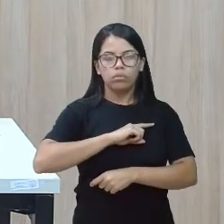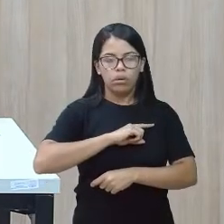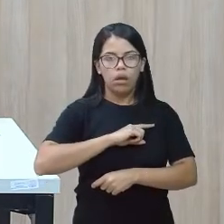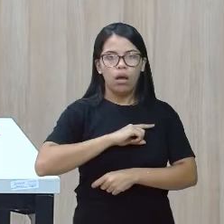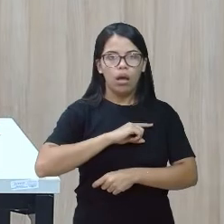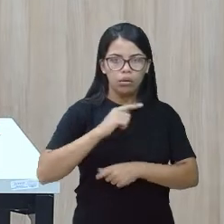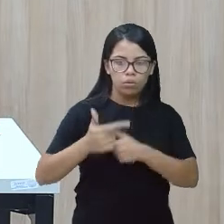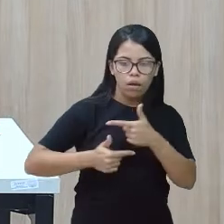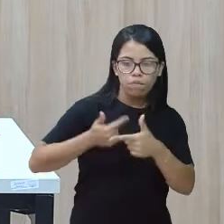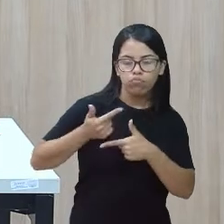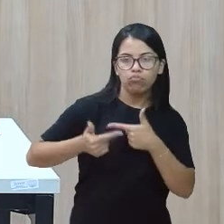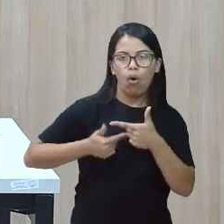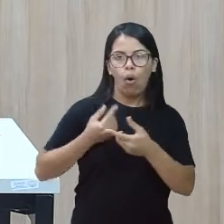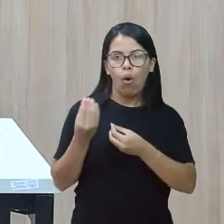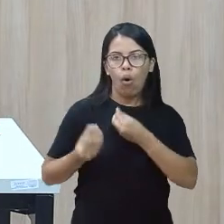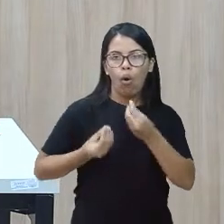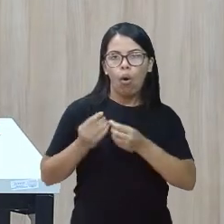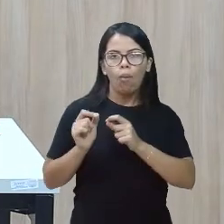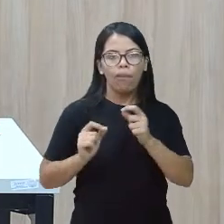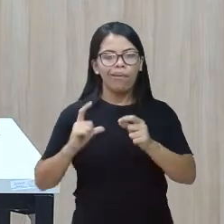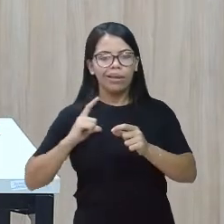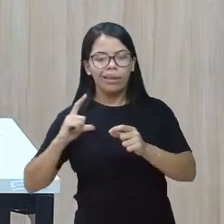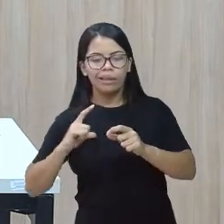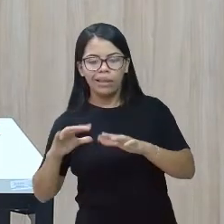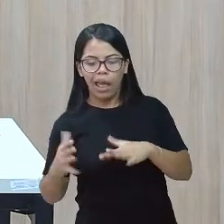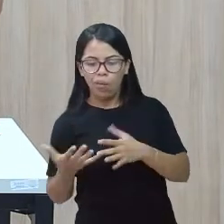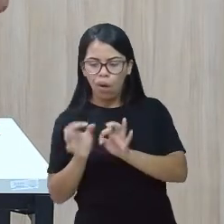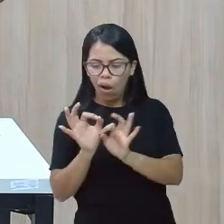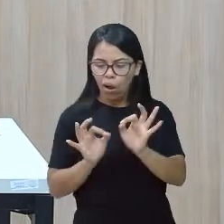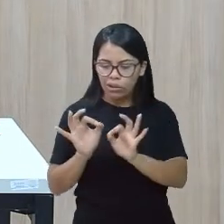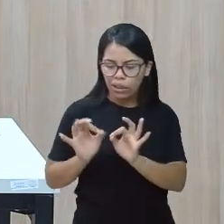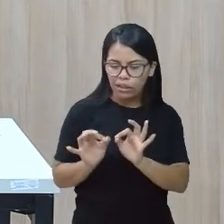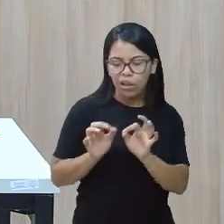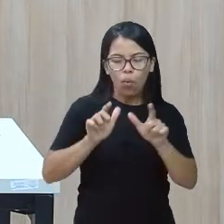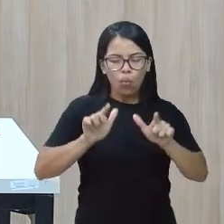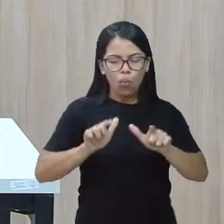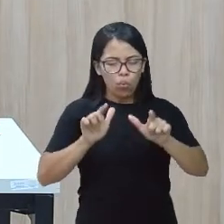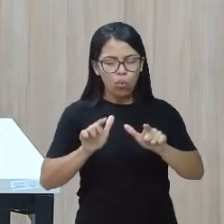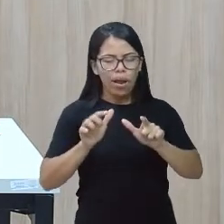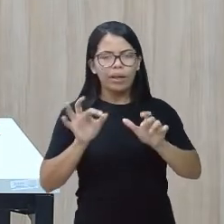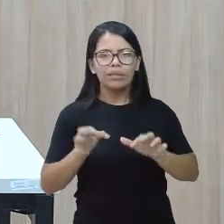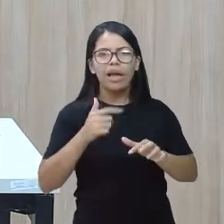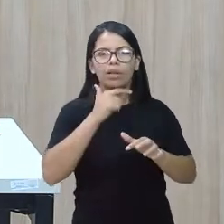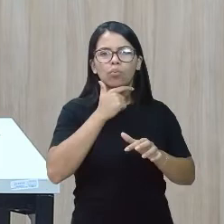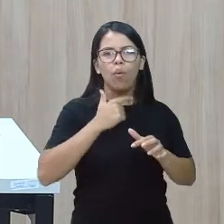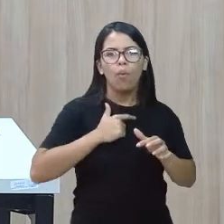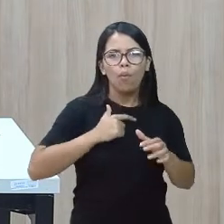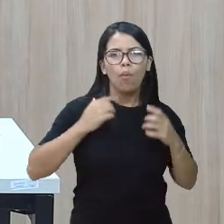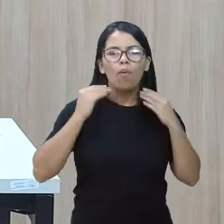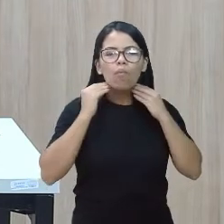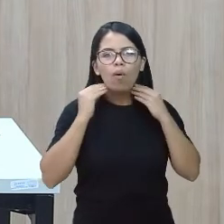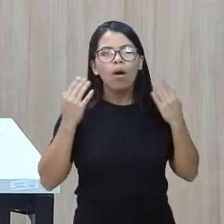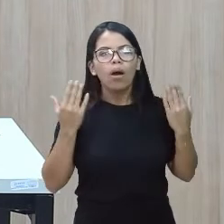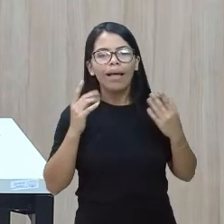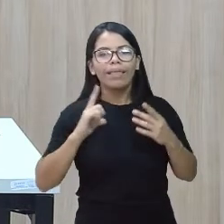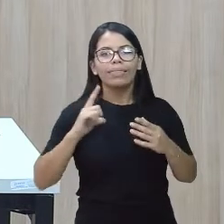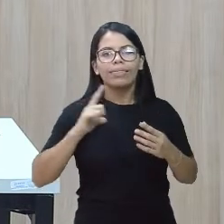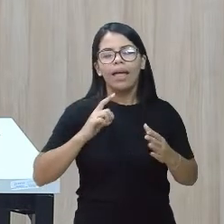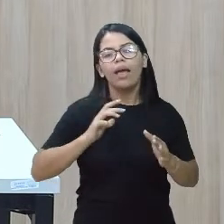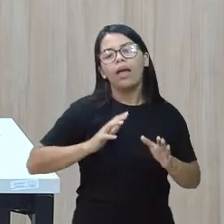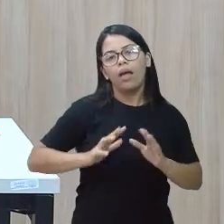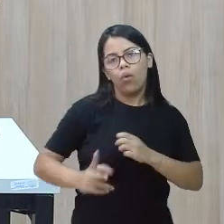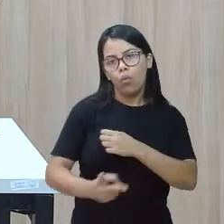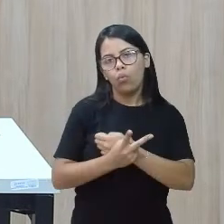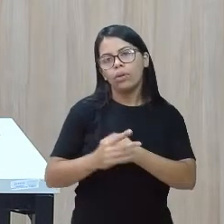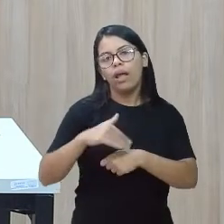são compostos, quais são as estruturas, a localização, tudo muito, o cuidado maior está sendo aí